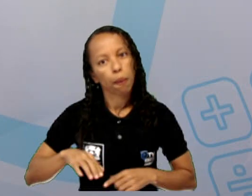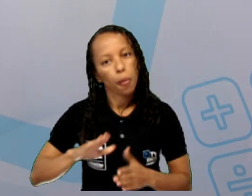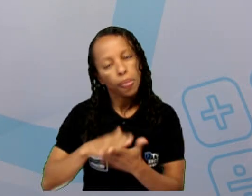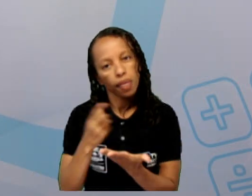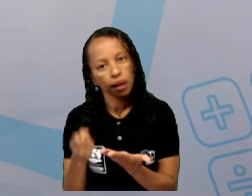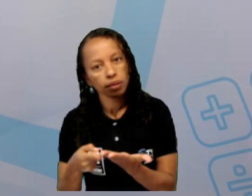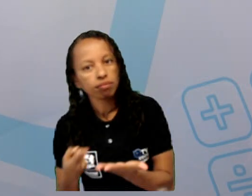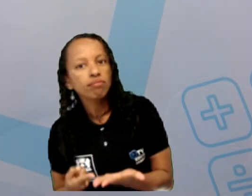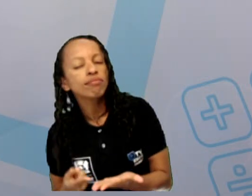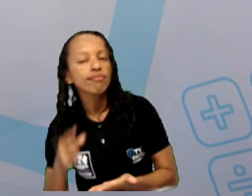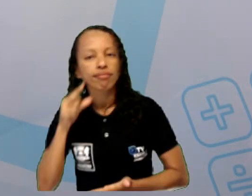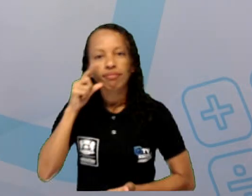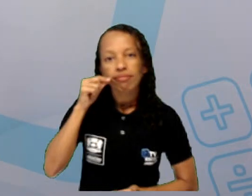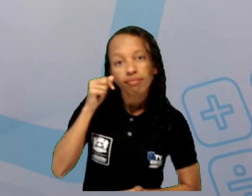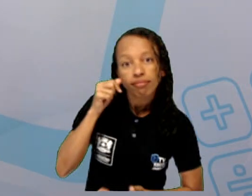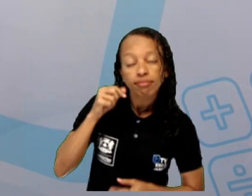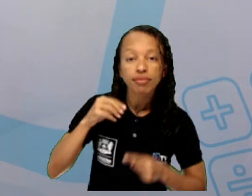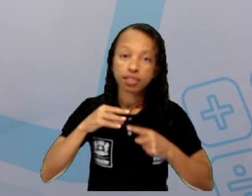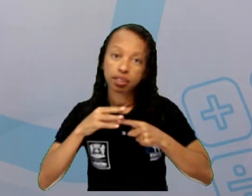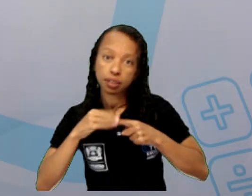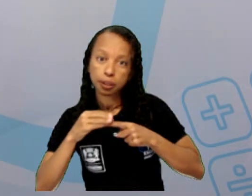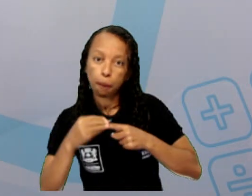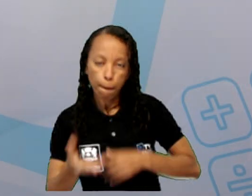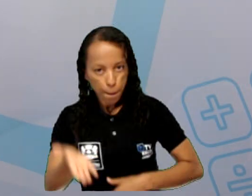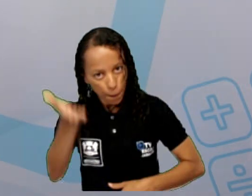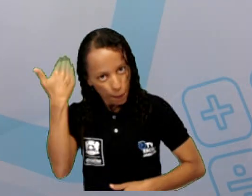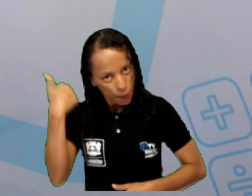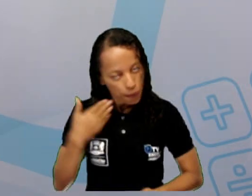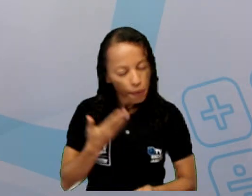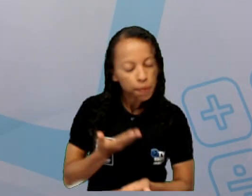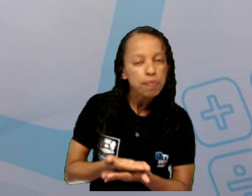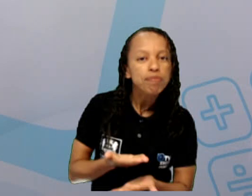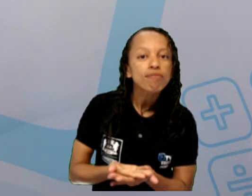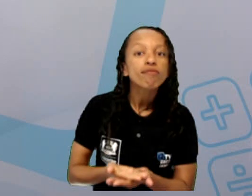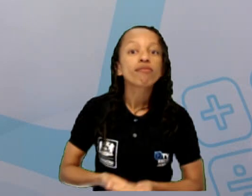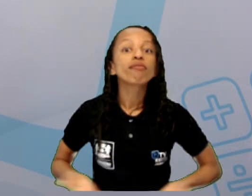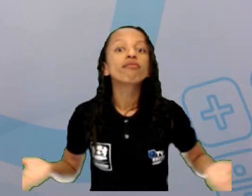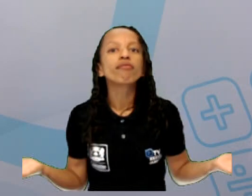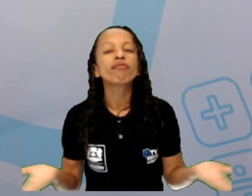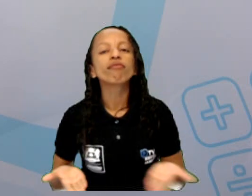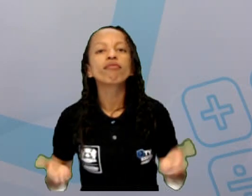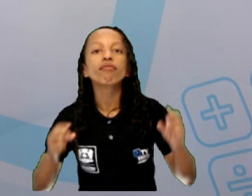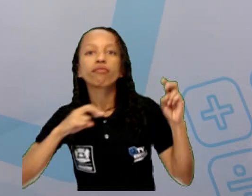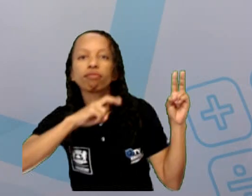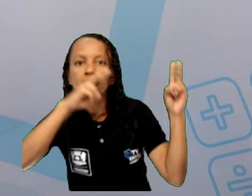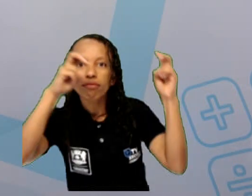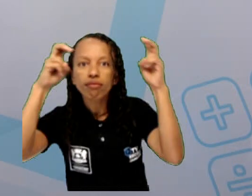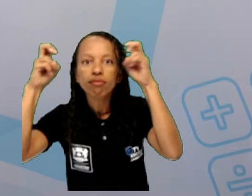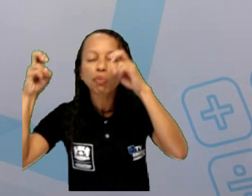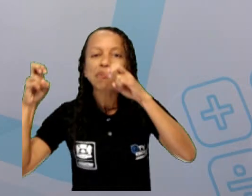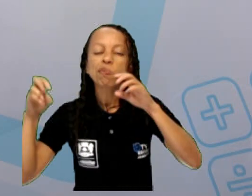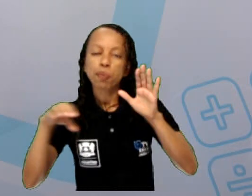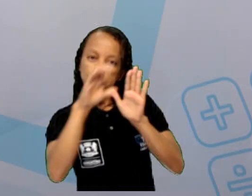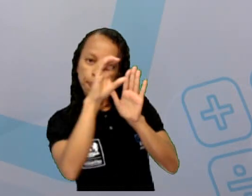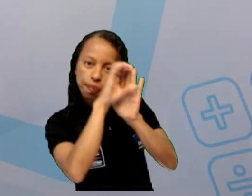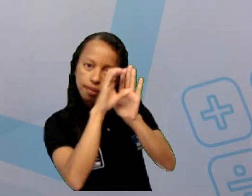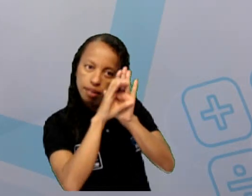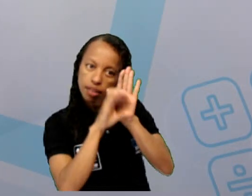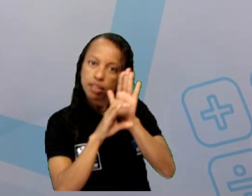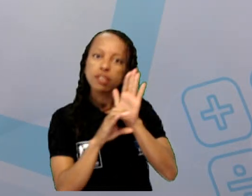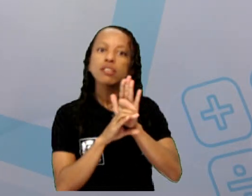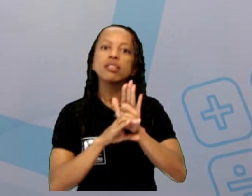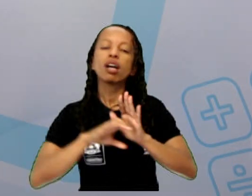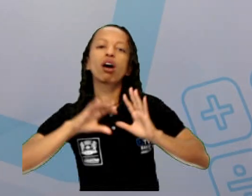lápis, caneta e vamos estudar. Hoje o assunto vai ser sobre a classificação